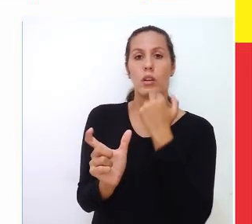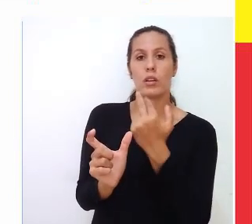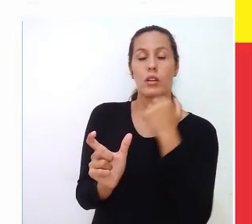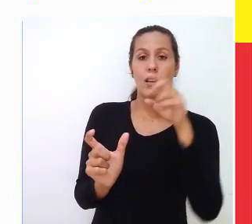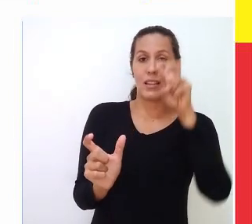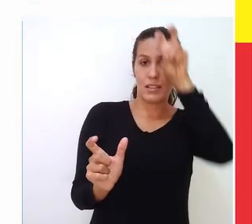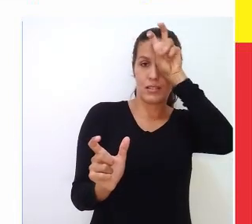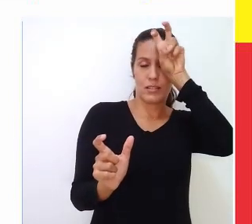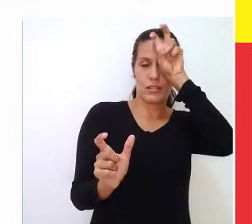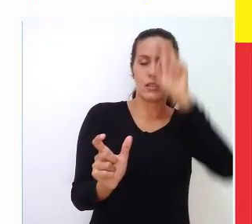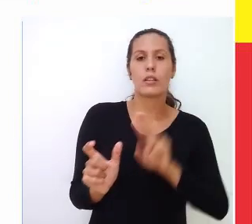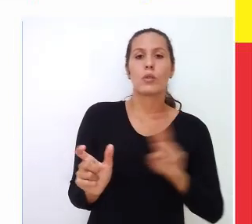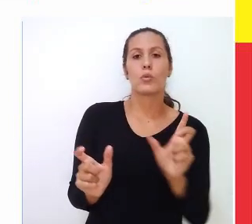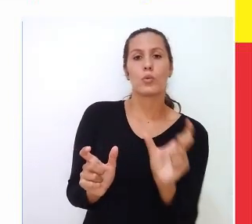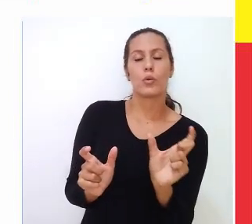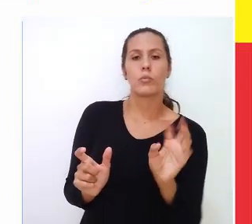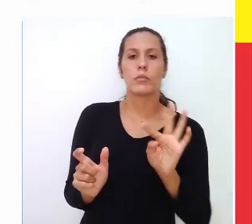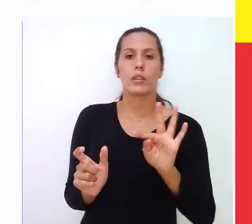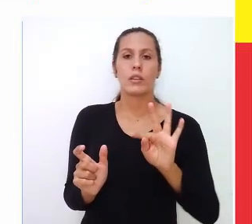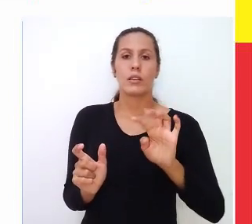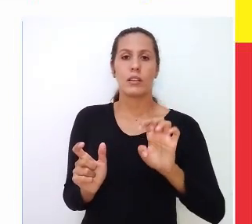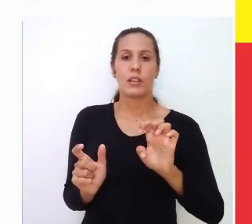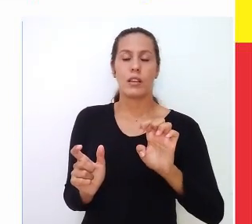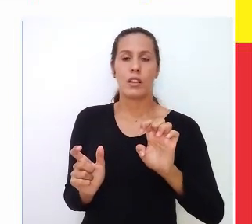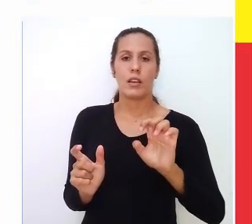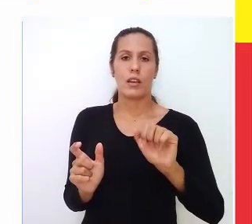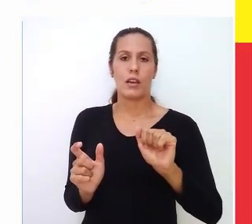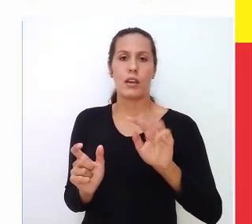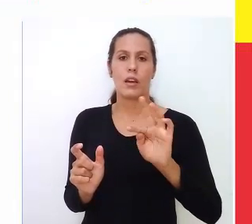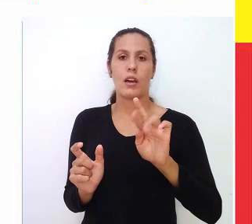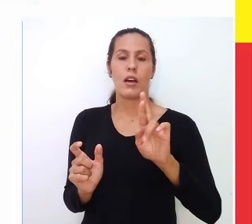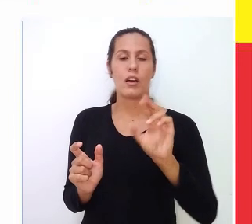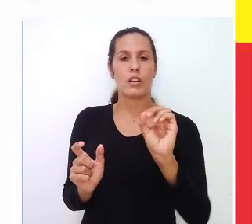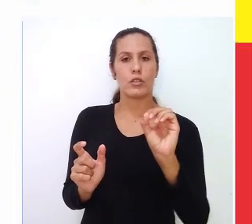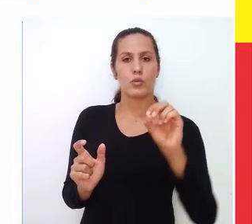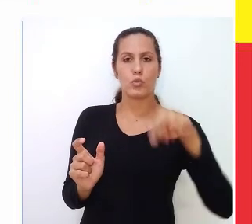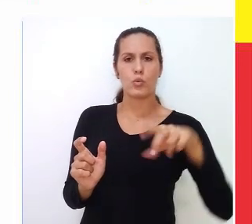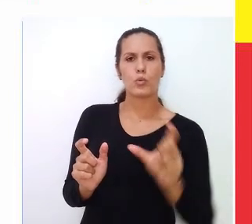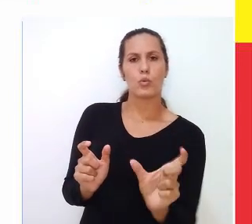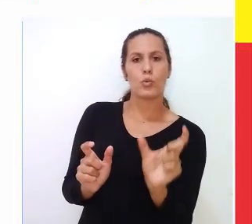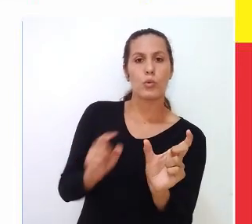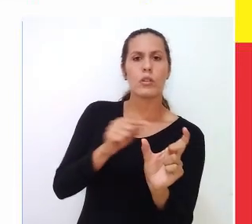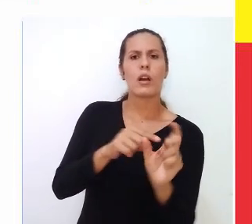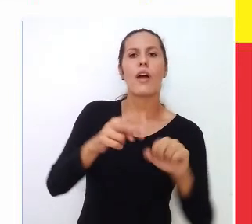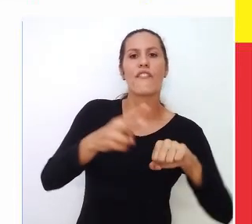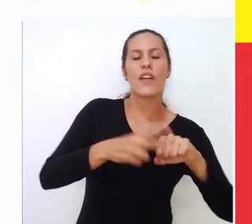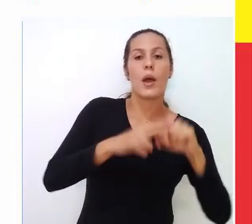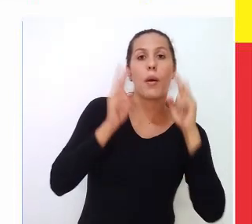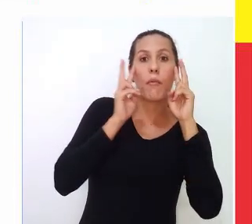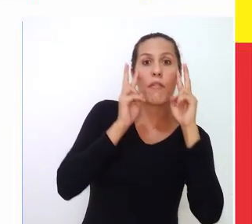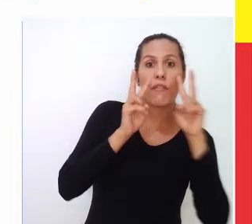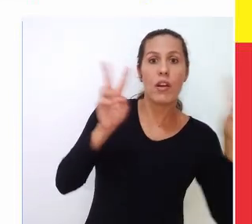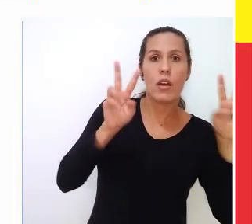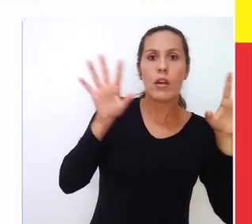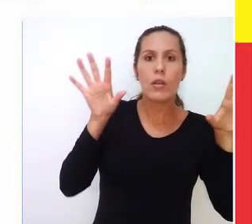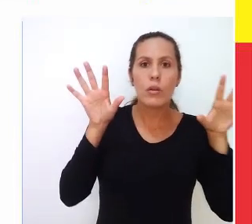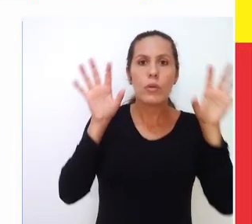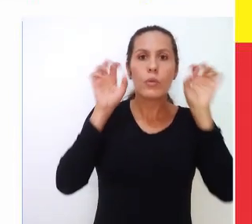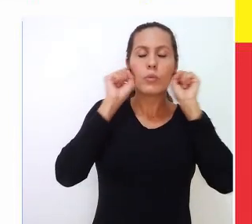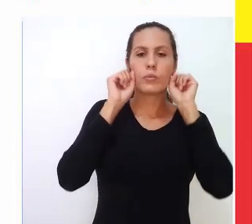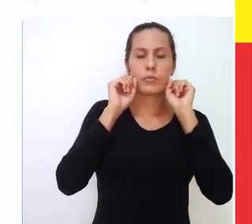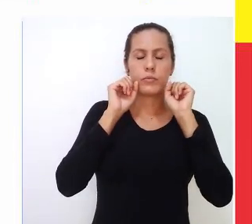grega teatron, que deriva dos verbos ver e enxergar. Ou seja,